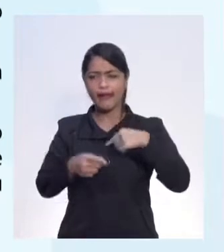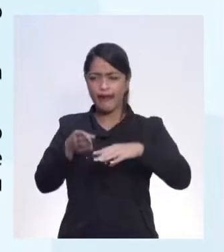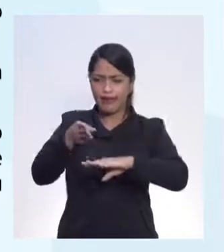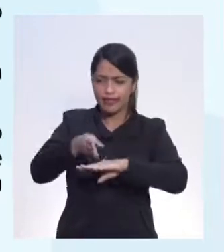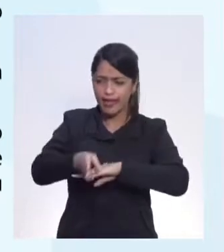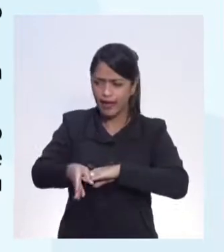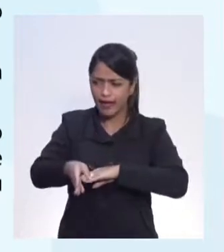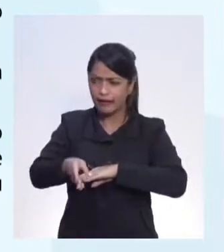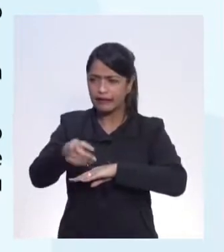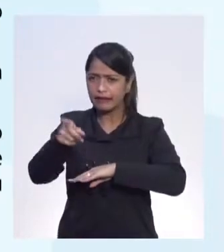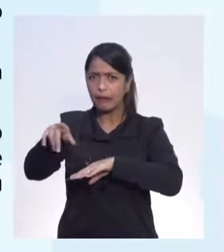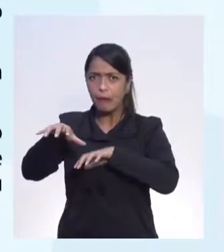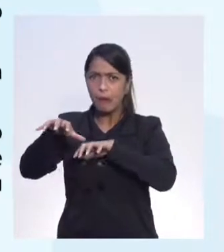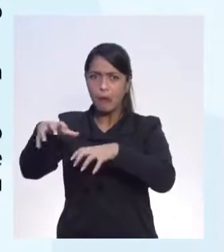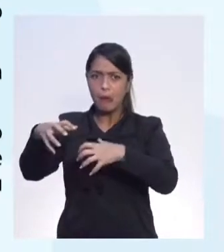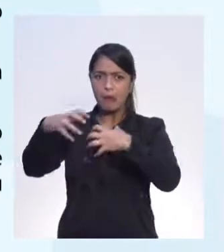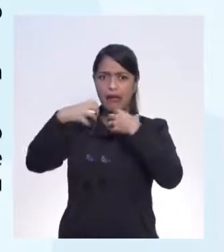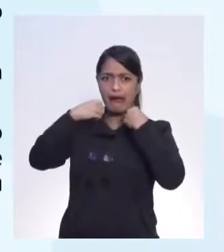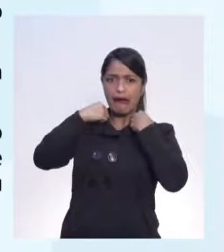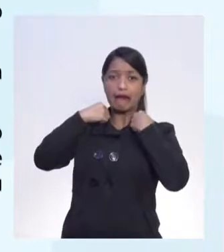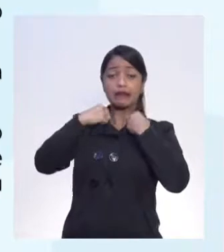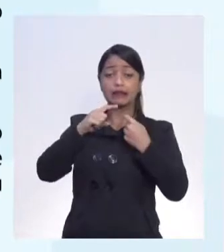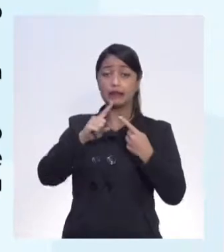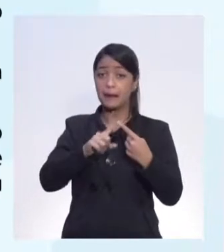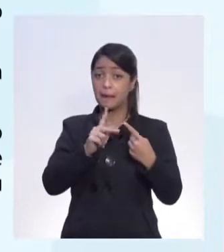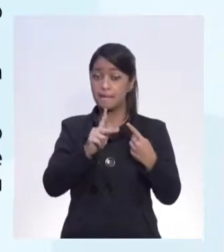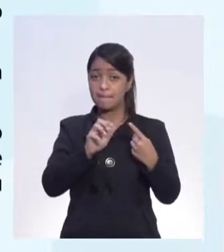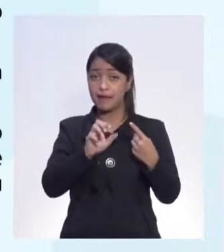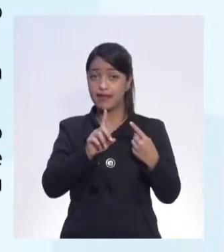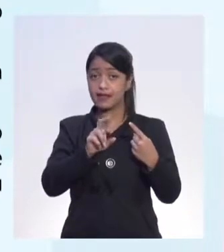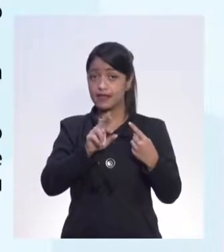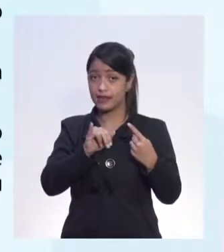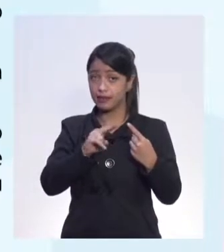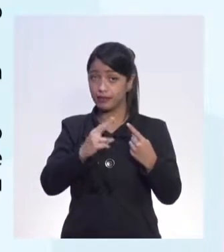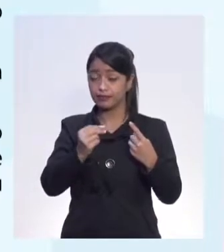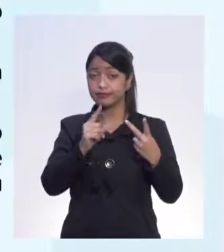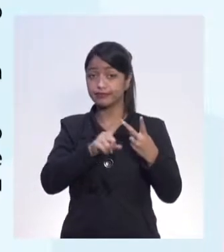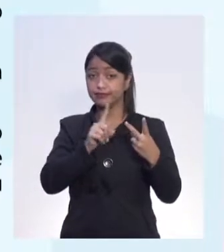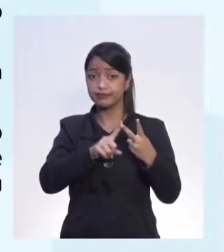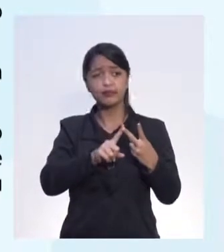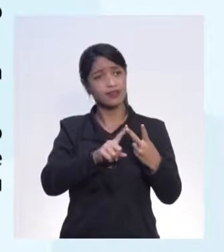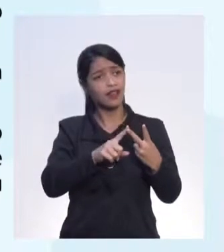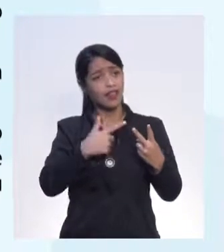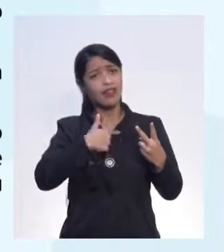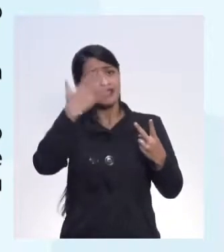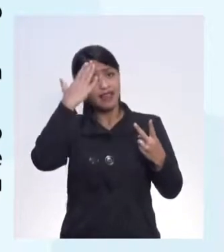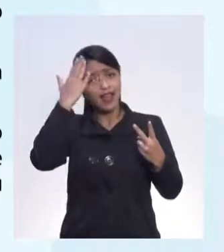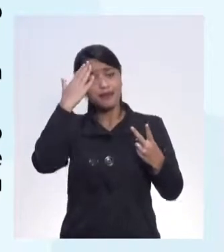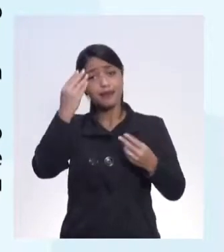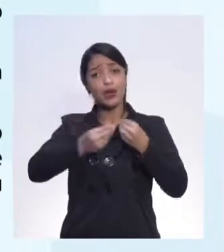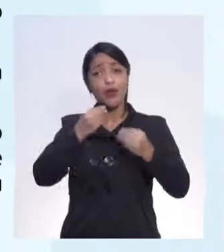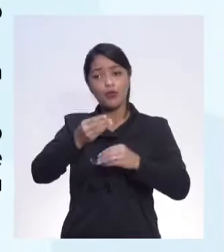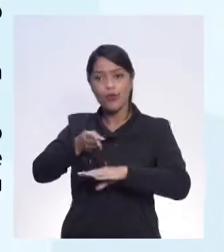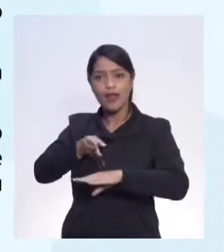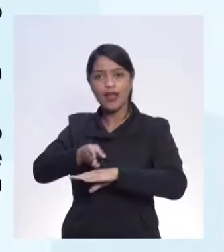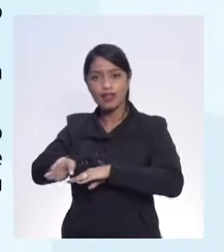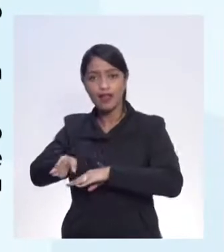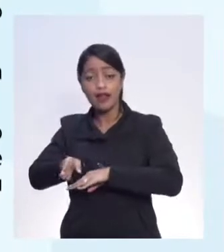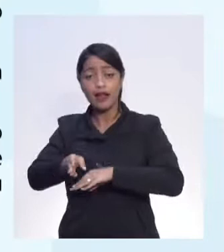monstro, disse Pedrinho. Mas nós sabemos o jeito de entrar e sair. É irmos desenrolando um fio de